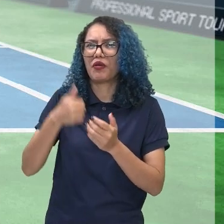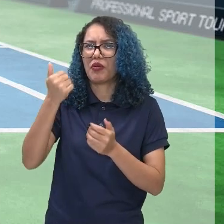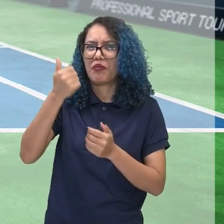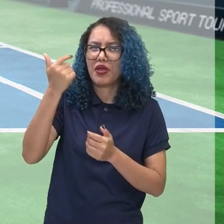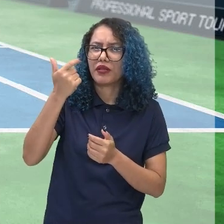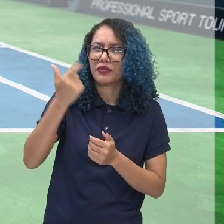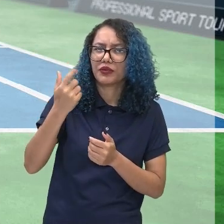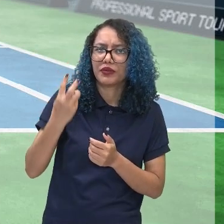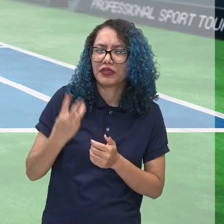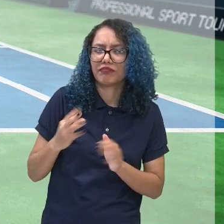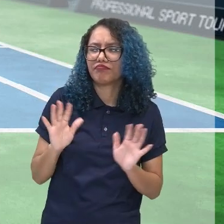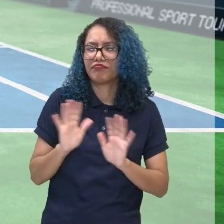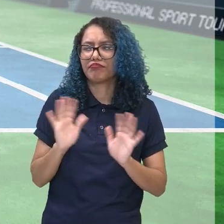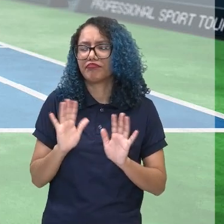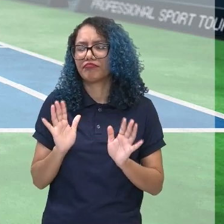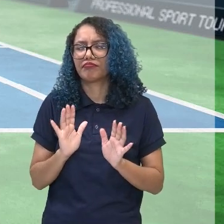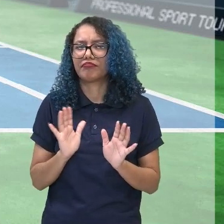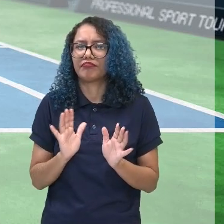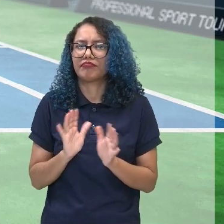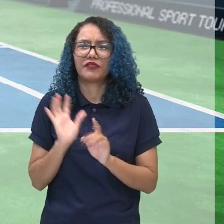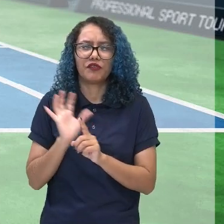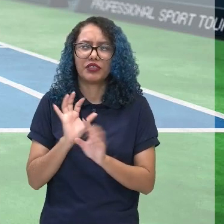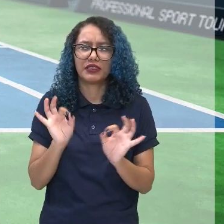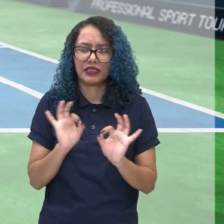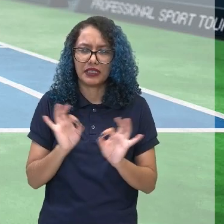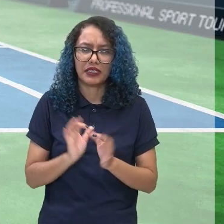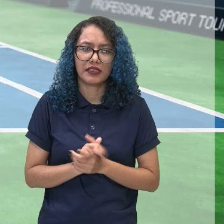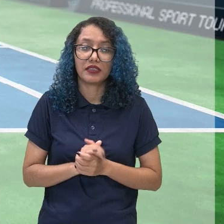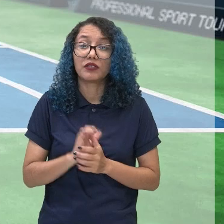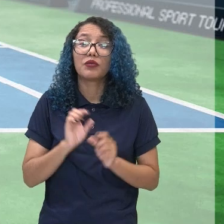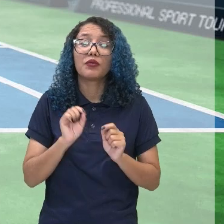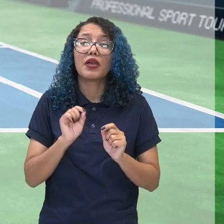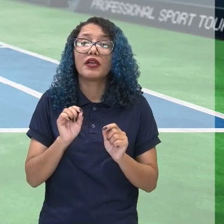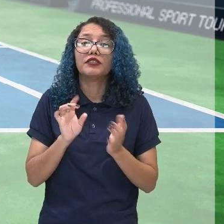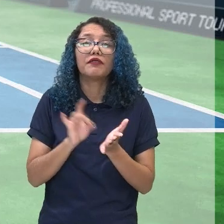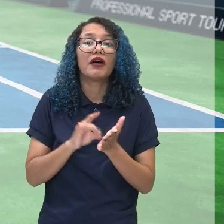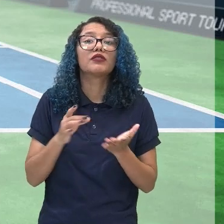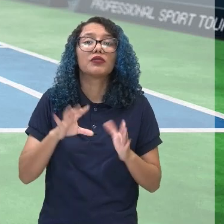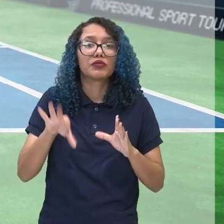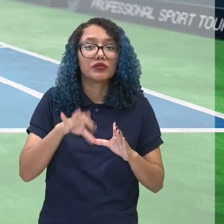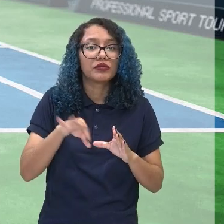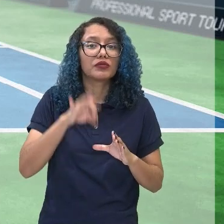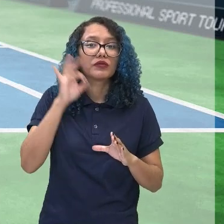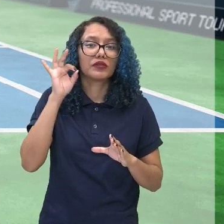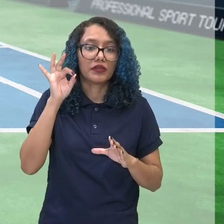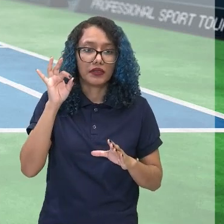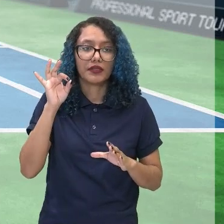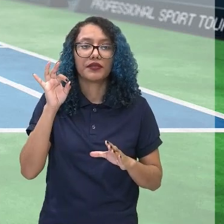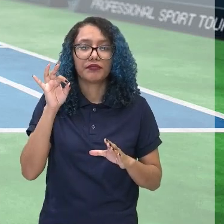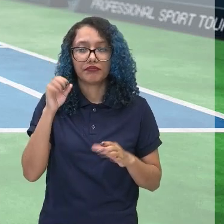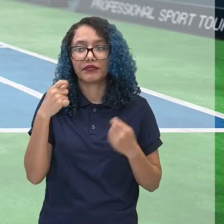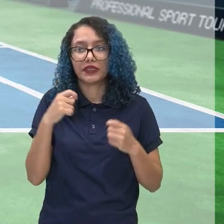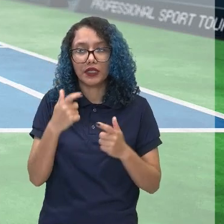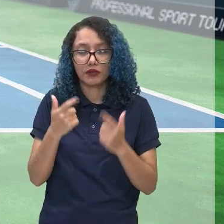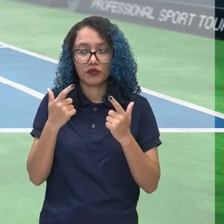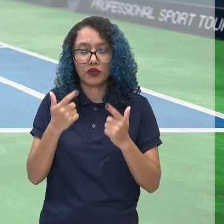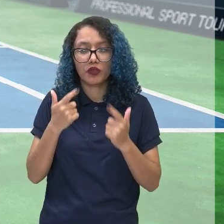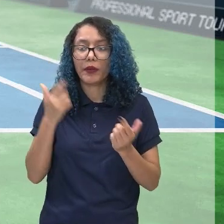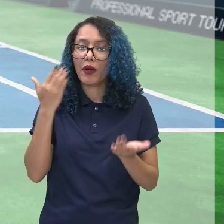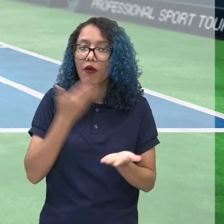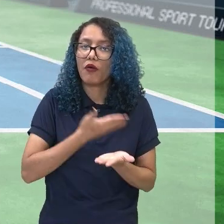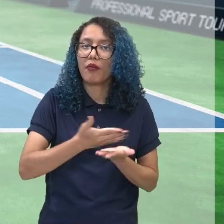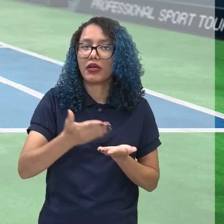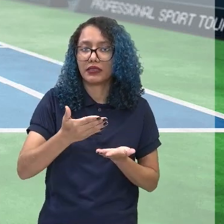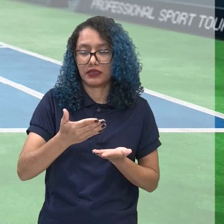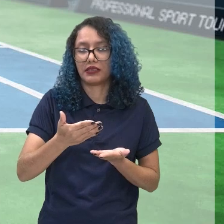do ranking, então ele escolhe o lado que ele vai jogar. Não, é um sorteio. E aí ele precisa ter sorte para, dentro desse sorteio,